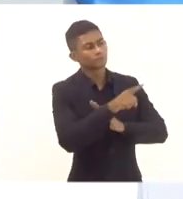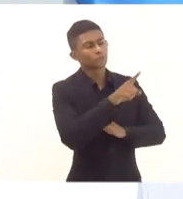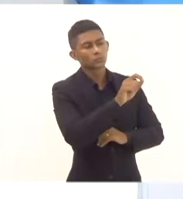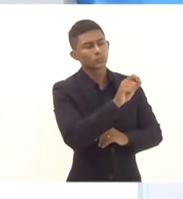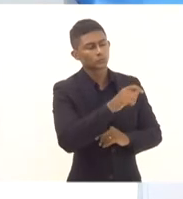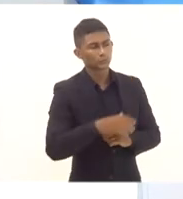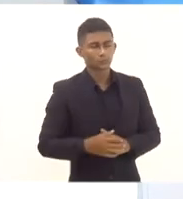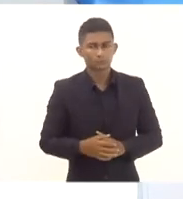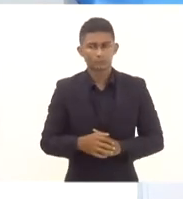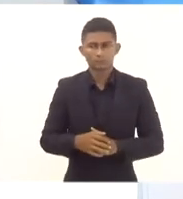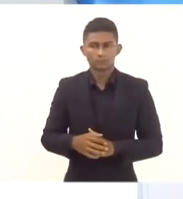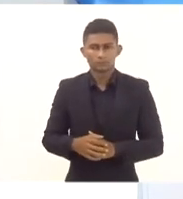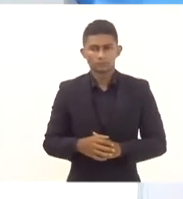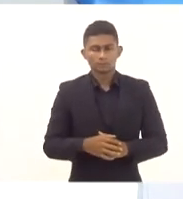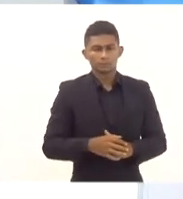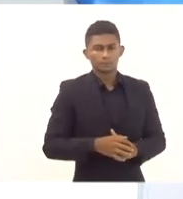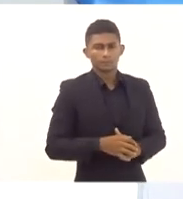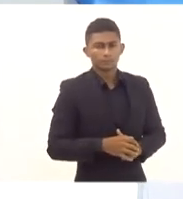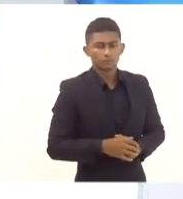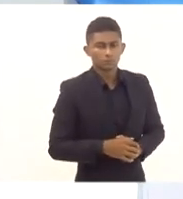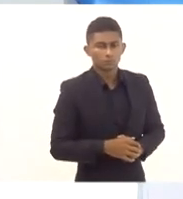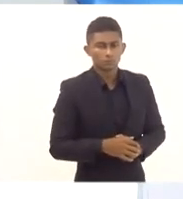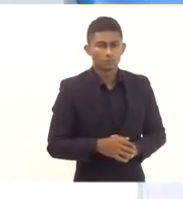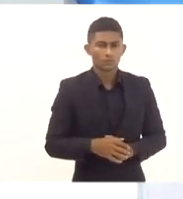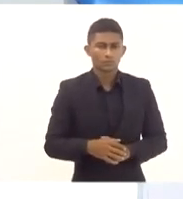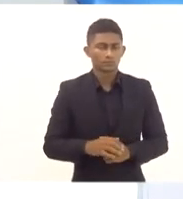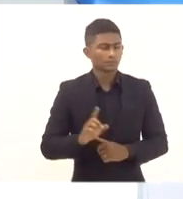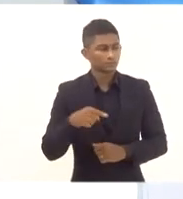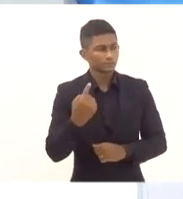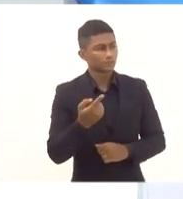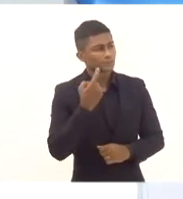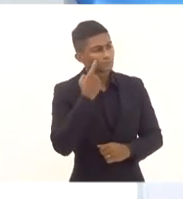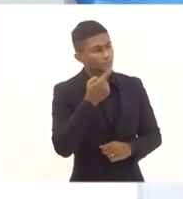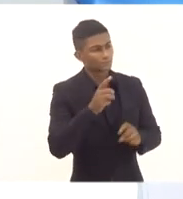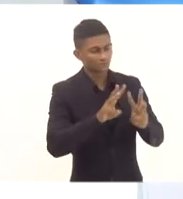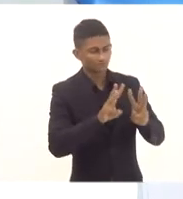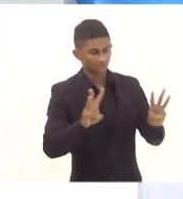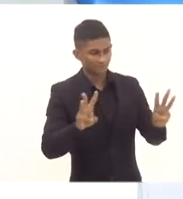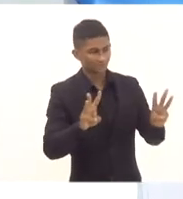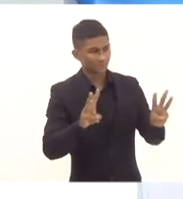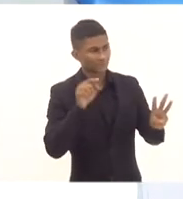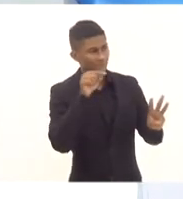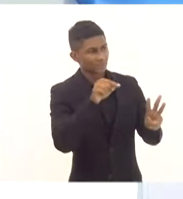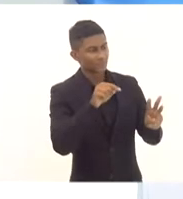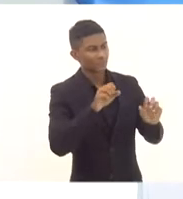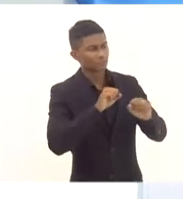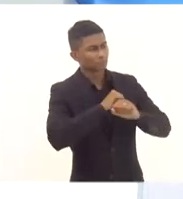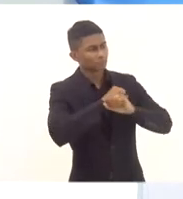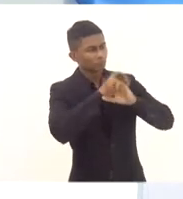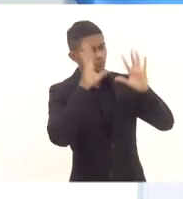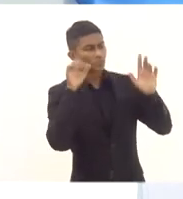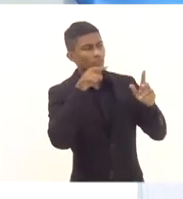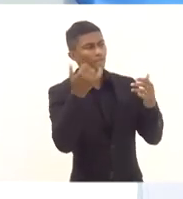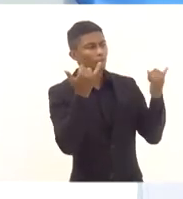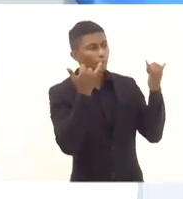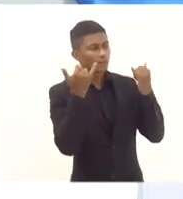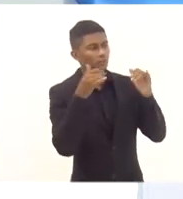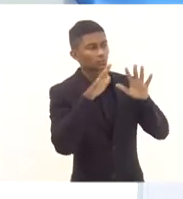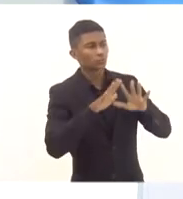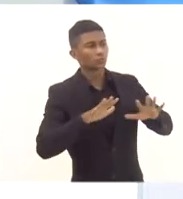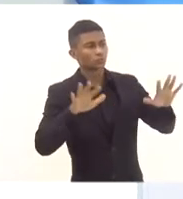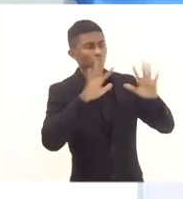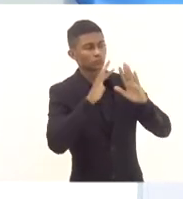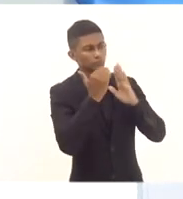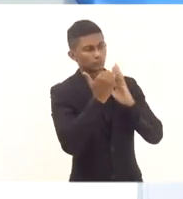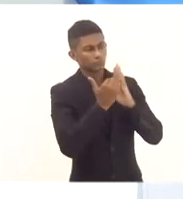dados é a gente vê no Portal da Transparência informações gerais sobre o programa né